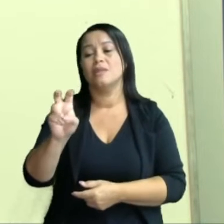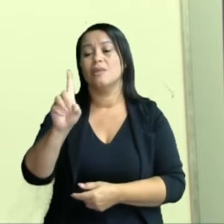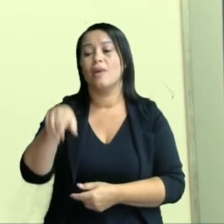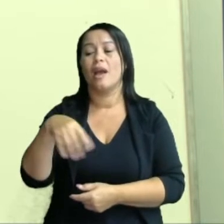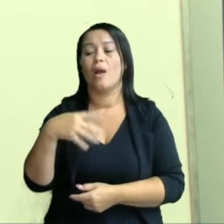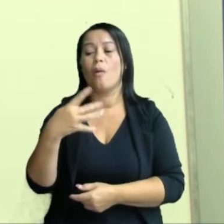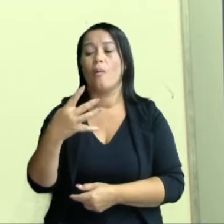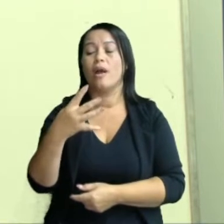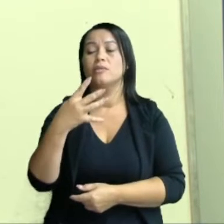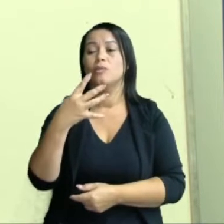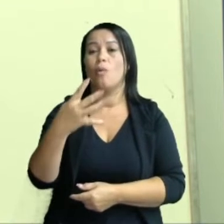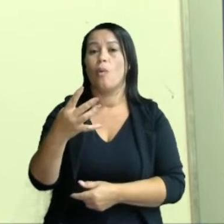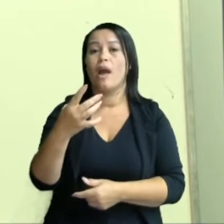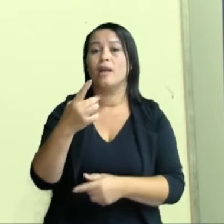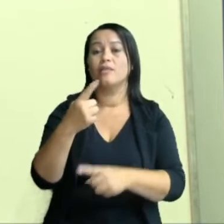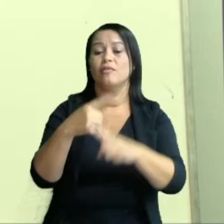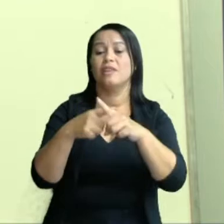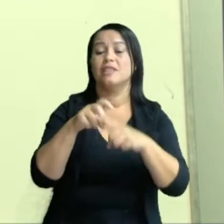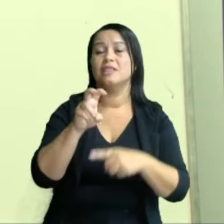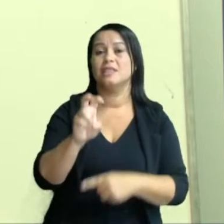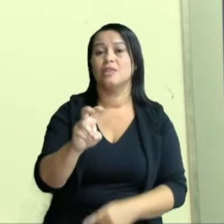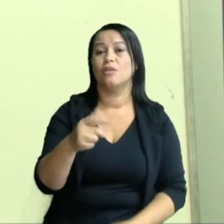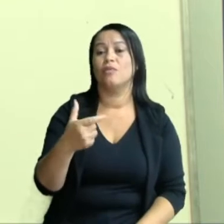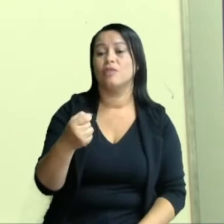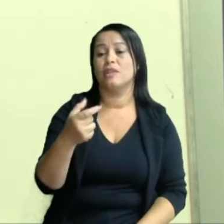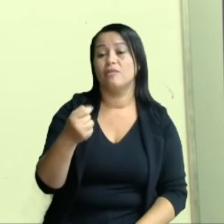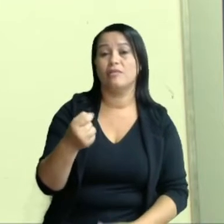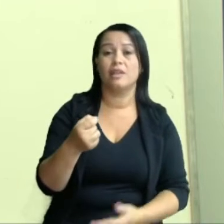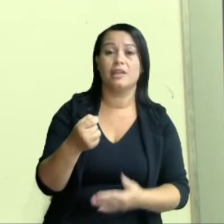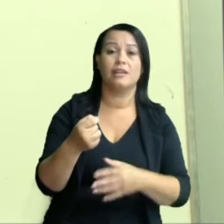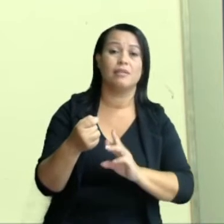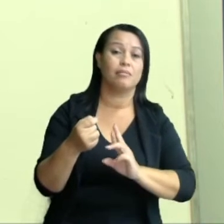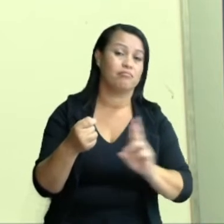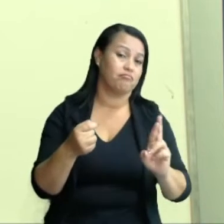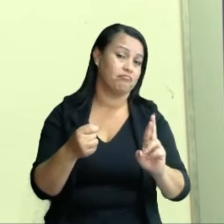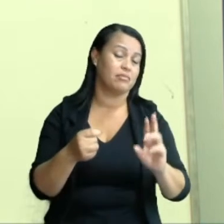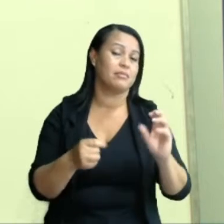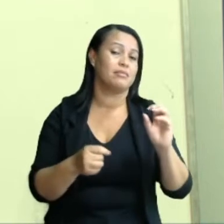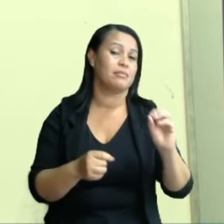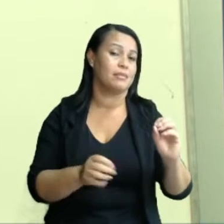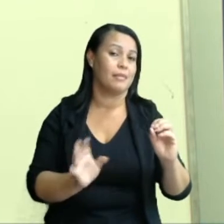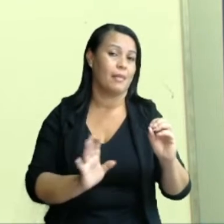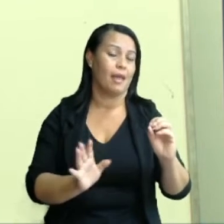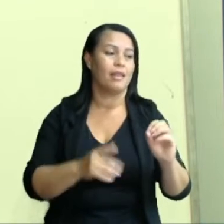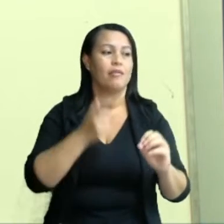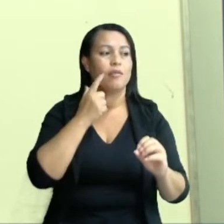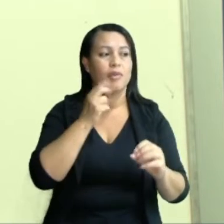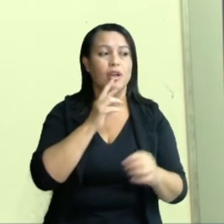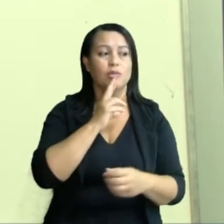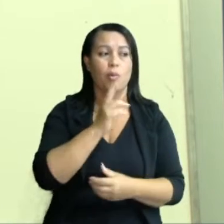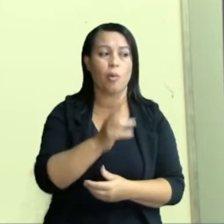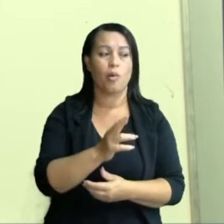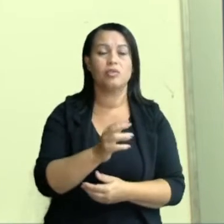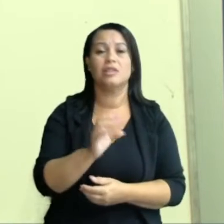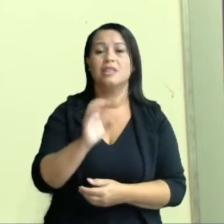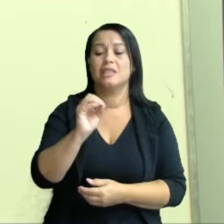4 vezes 5, 20. Para 20, nada. Ok? Então, eu tenho aqui a nossa resposta,